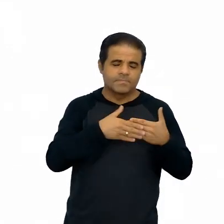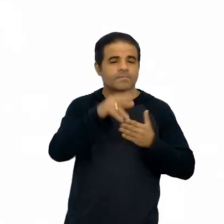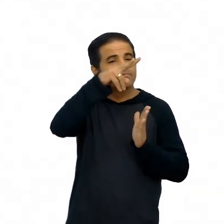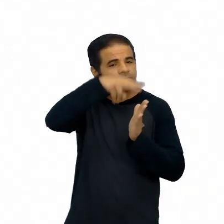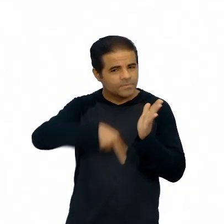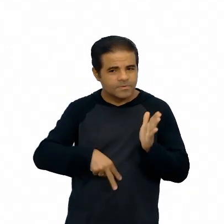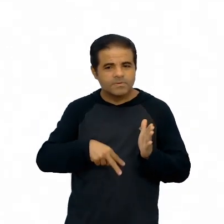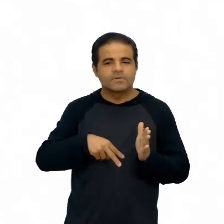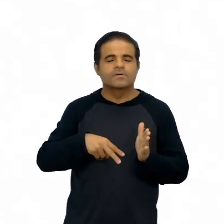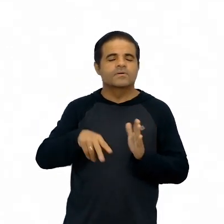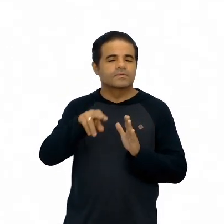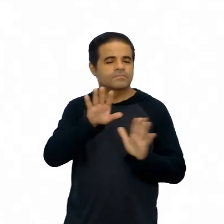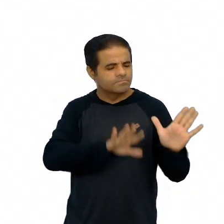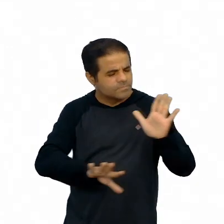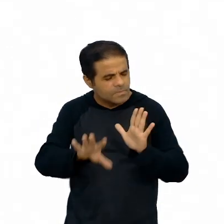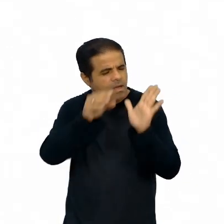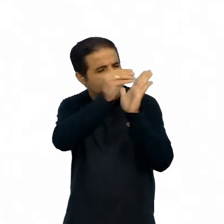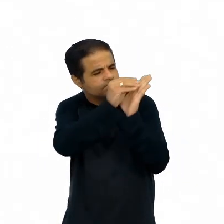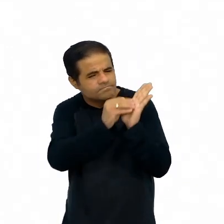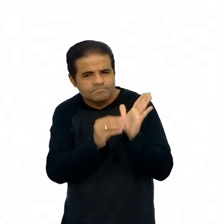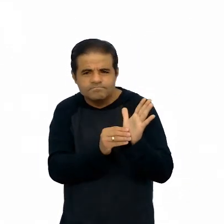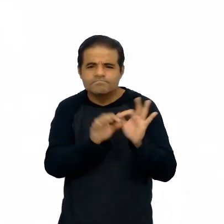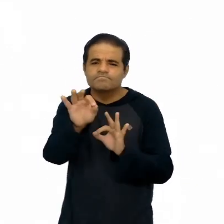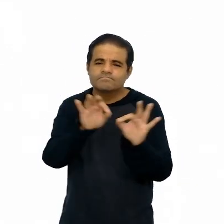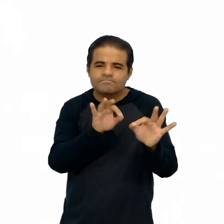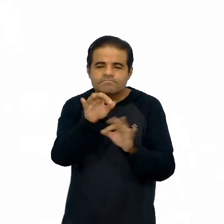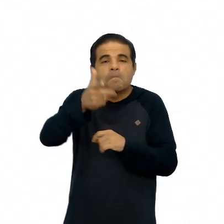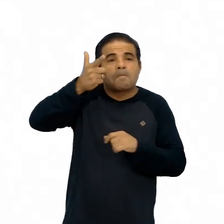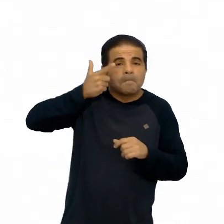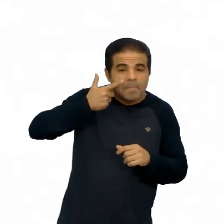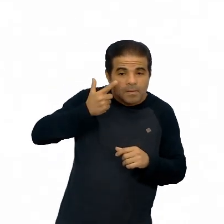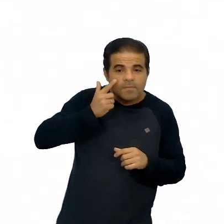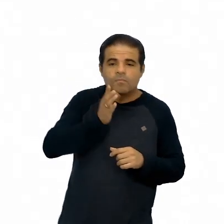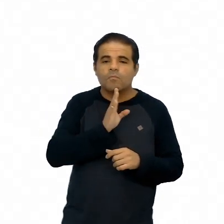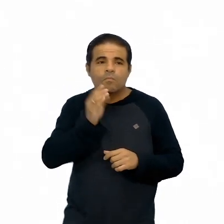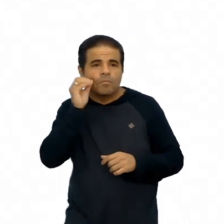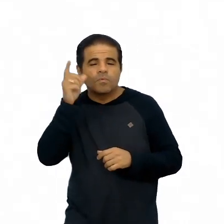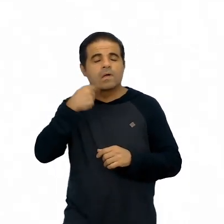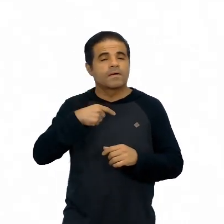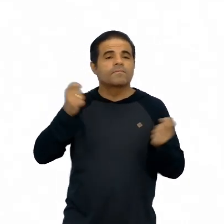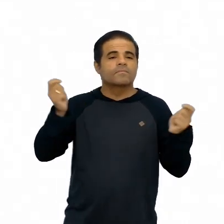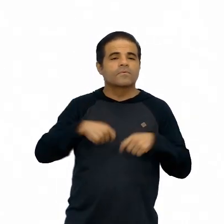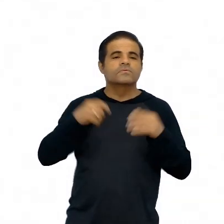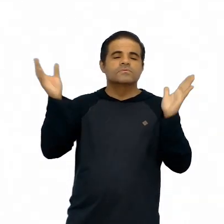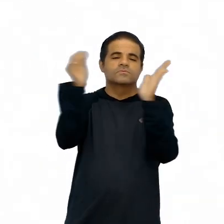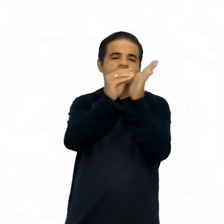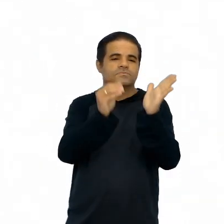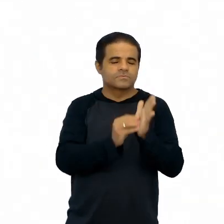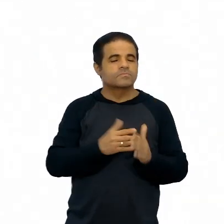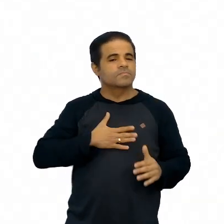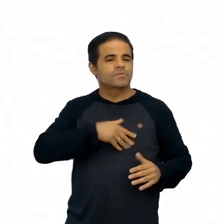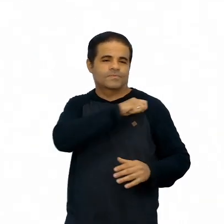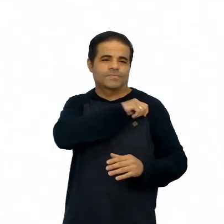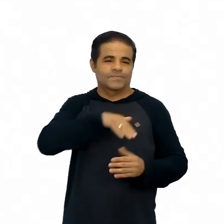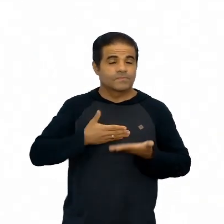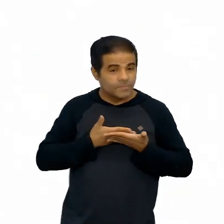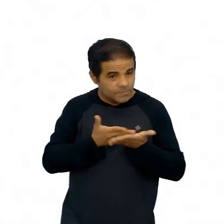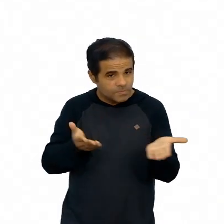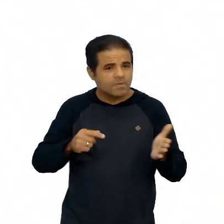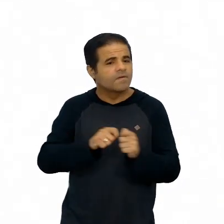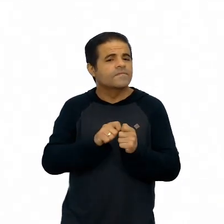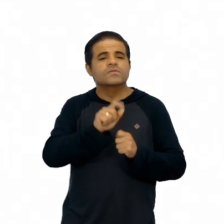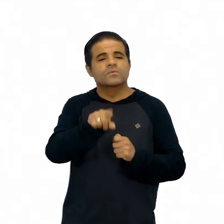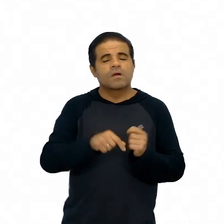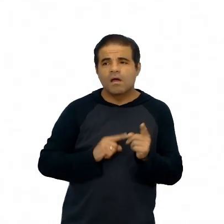leitura criteriosa para preparar essa aula, para ver aquilo que conhecer, aquilo que eu posso colocar para os nossos alunos. Ele vai fazer o